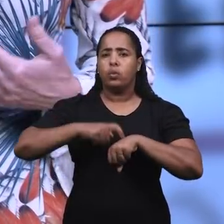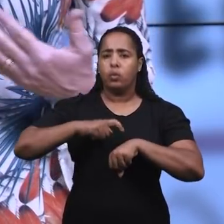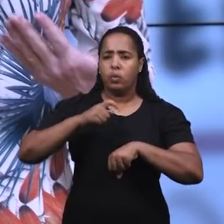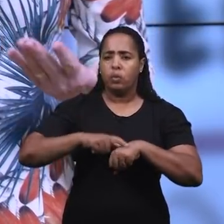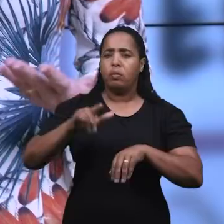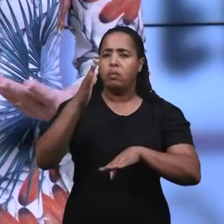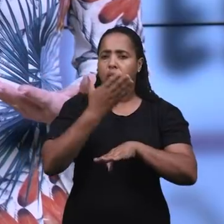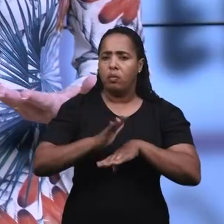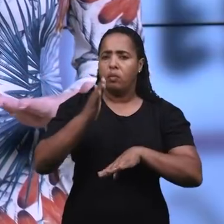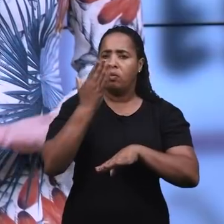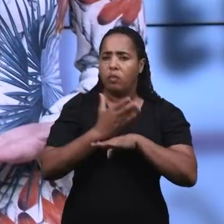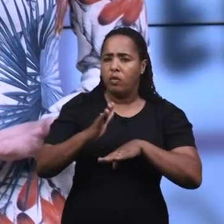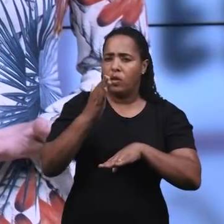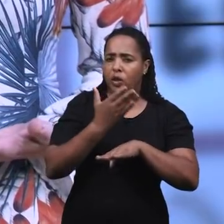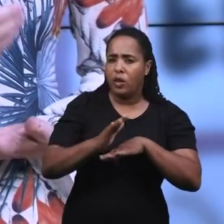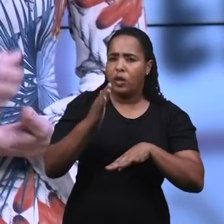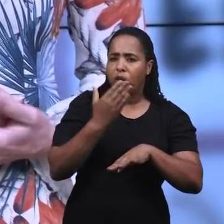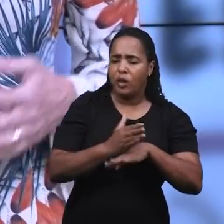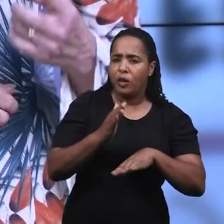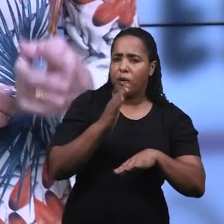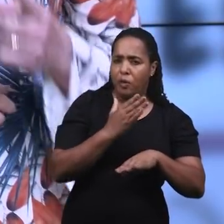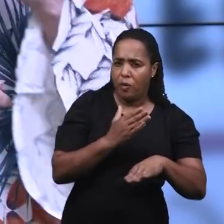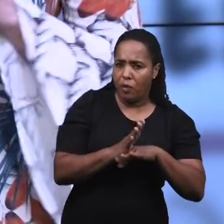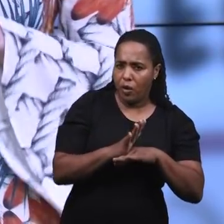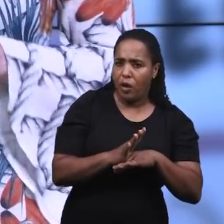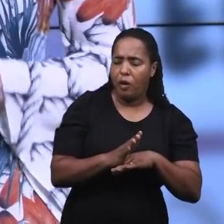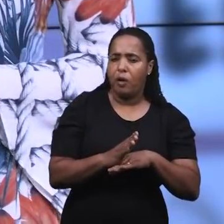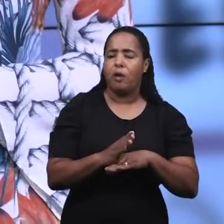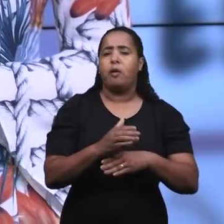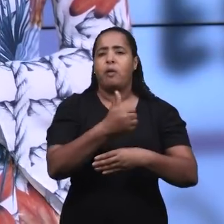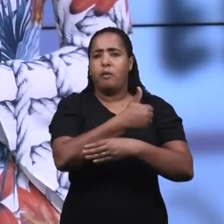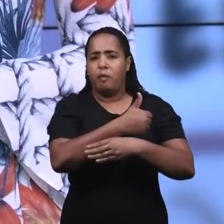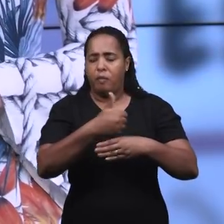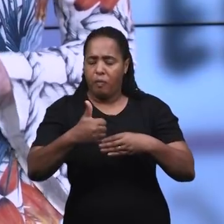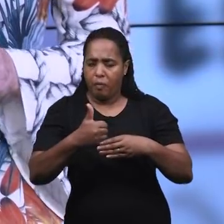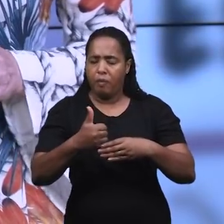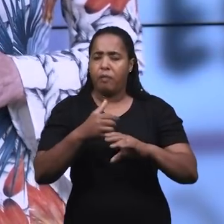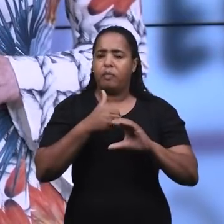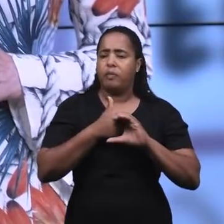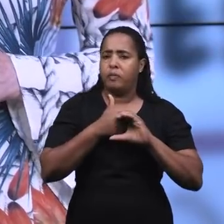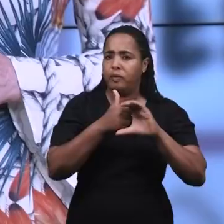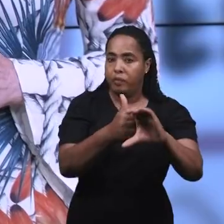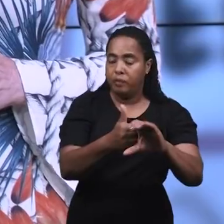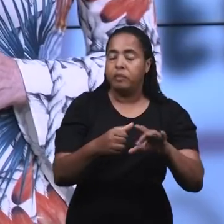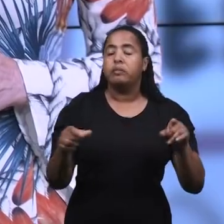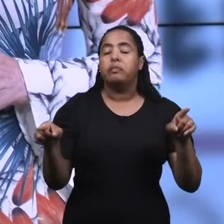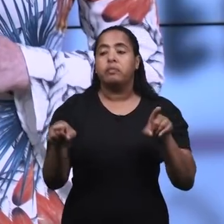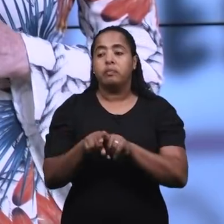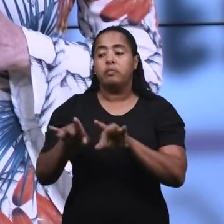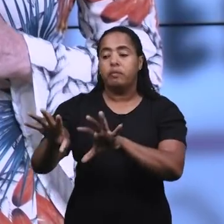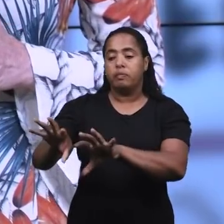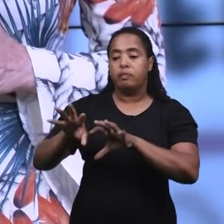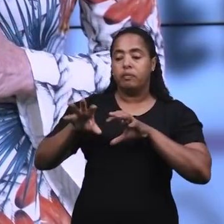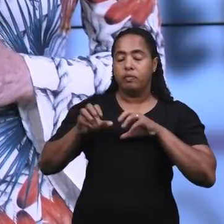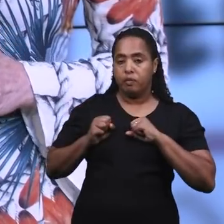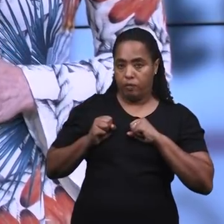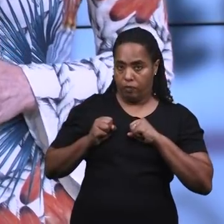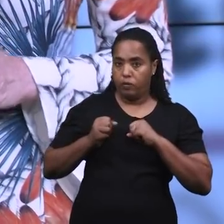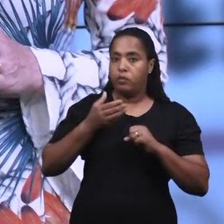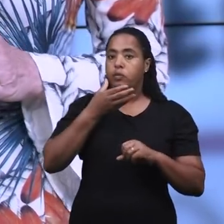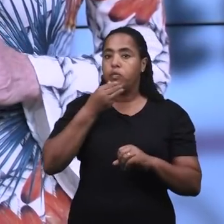têm práticas desprovidas dos valores éticos e cristãos. Tomemos como exemplo o profeta